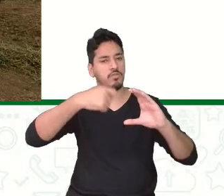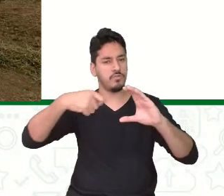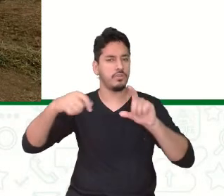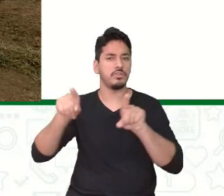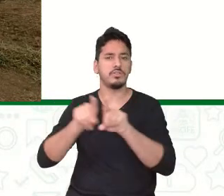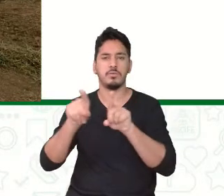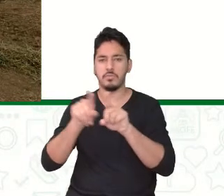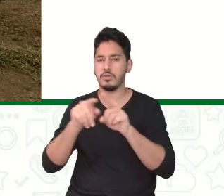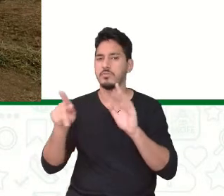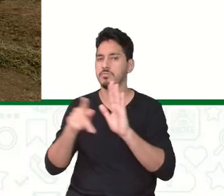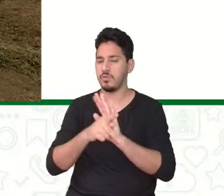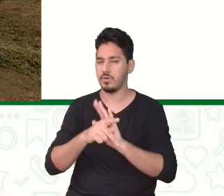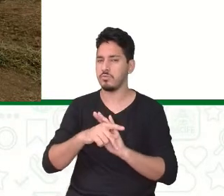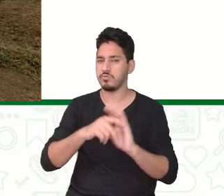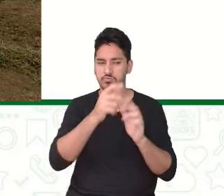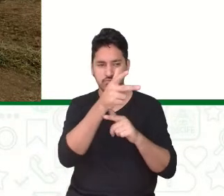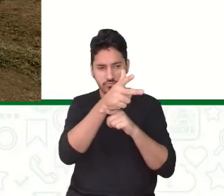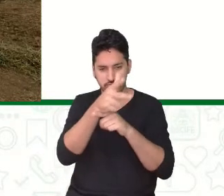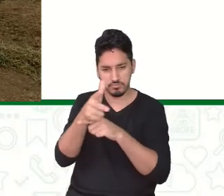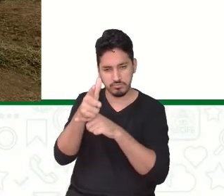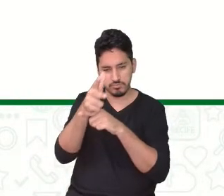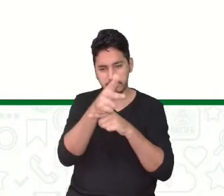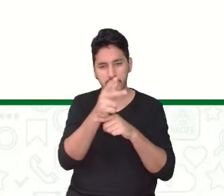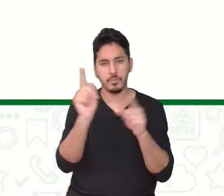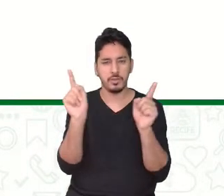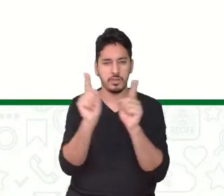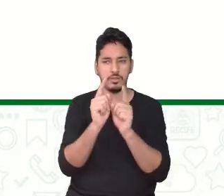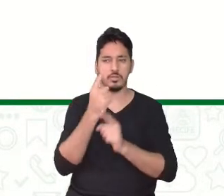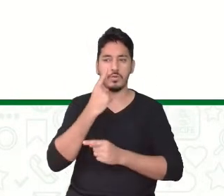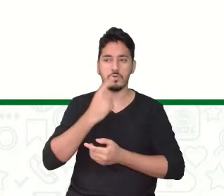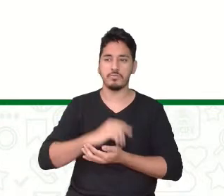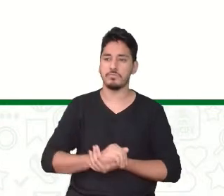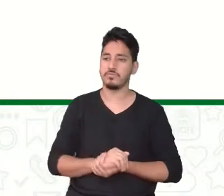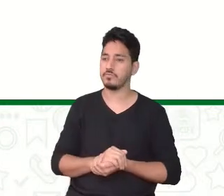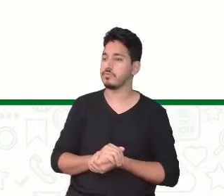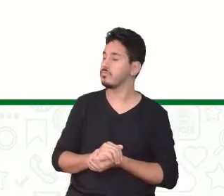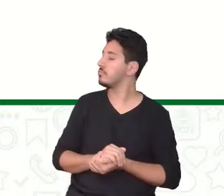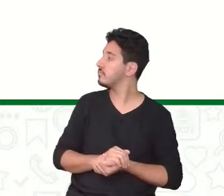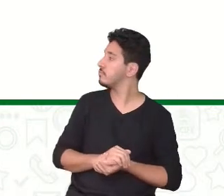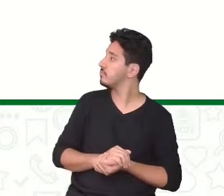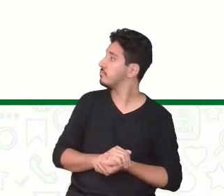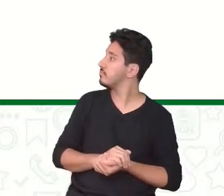não foi, professora? A senhora fez um vídeo curto. Foi?